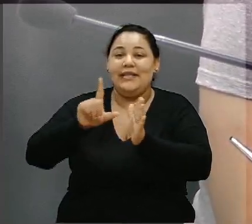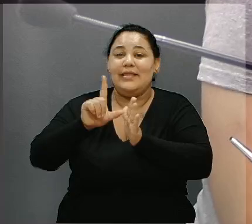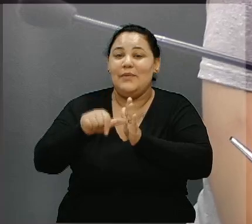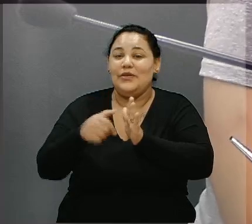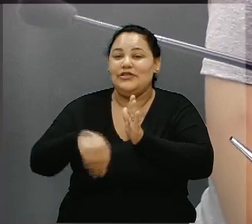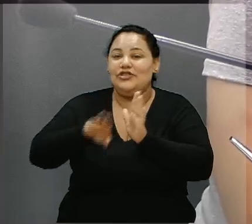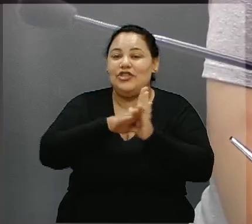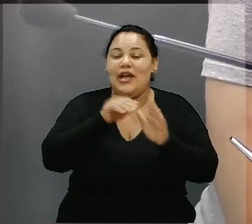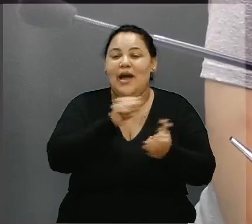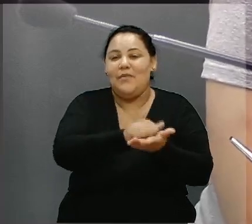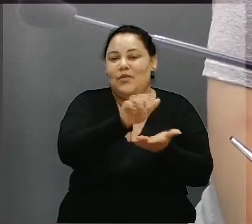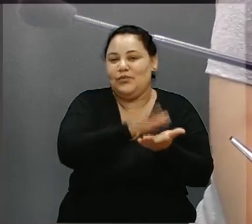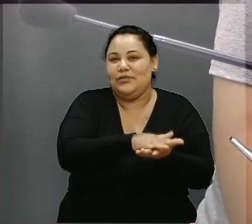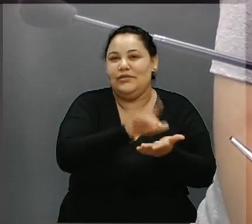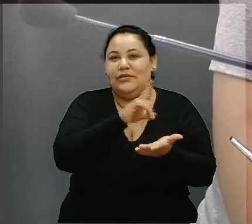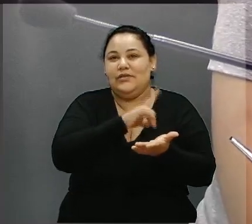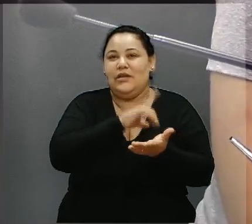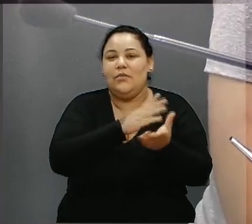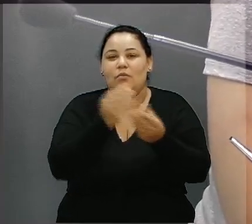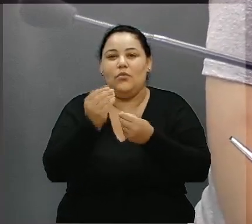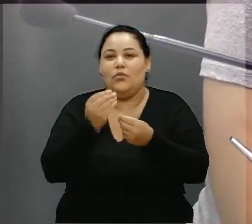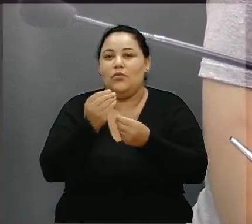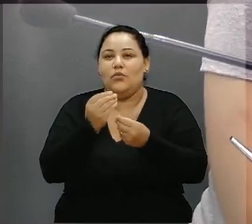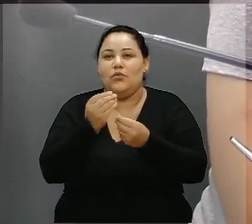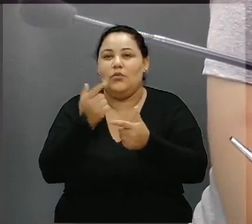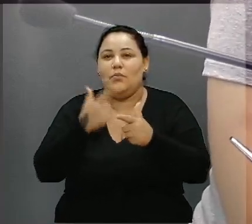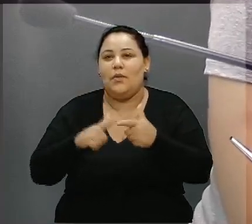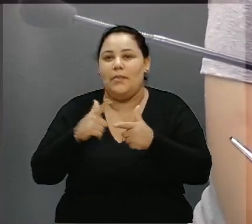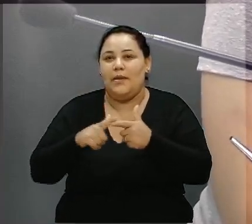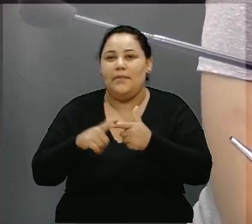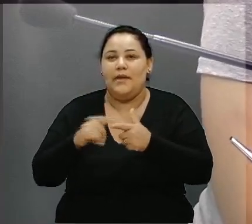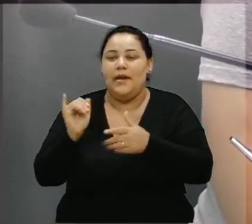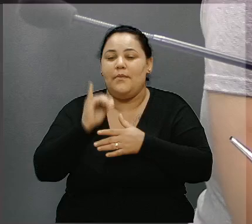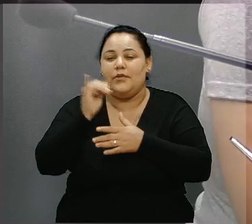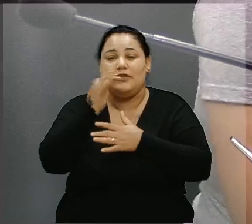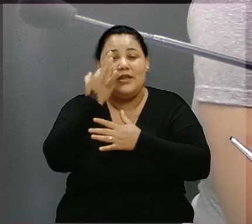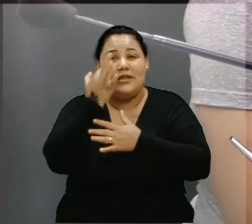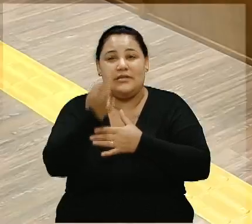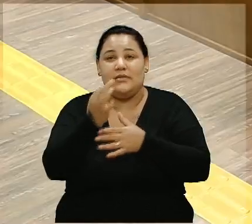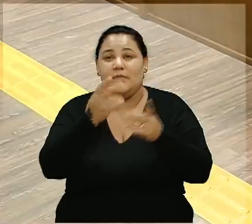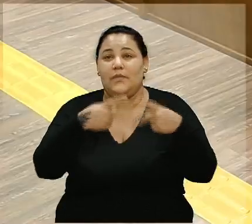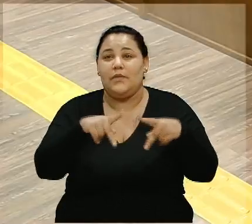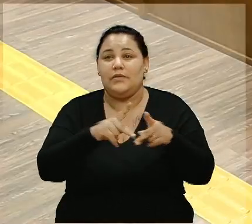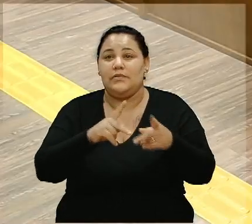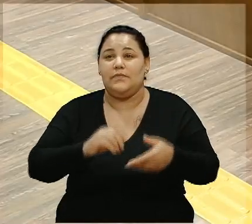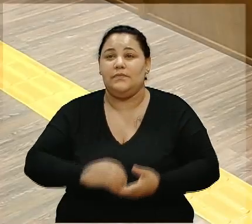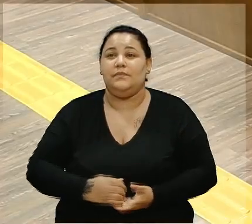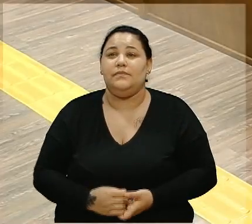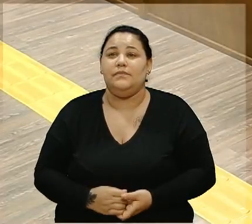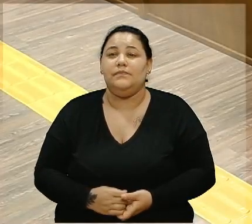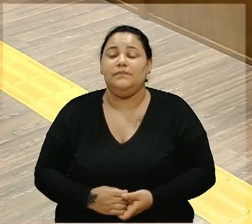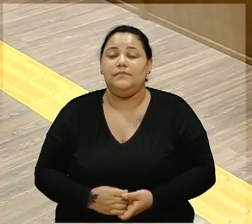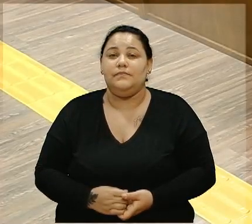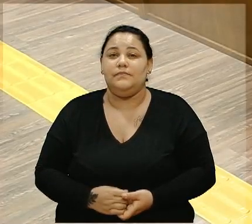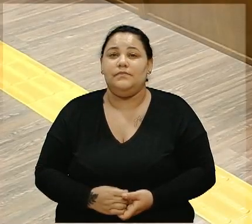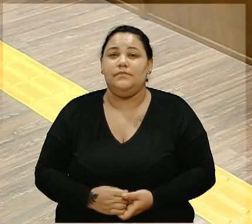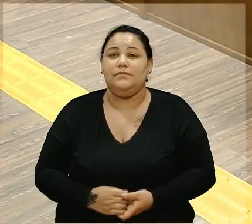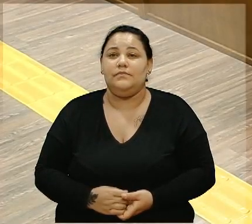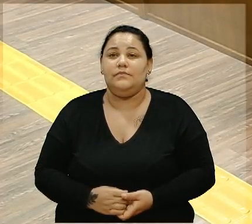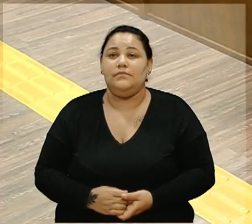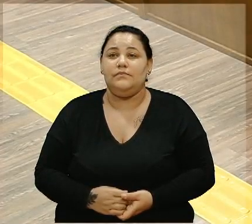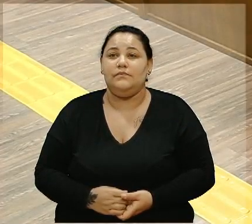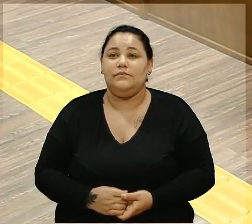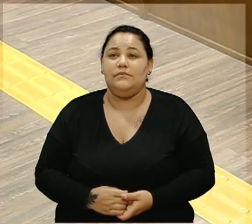muito problema e é fundamental que a gente toque nesse assunto, sim, para alertar a população. Obrigada, vereadora Andressa. Para finalizar,